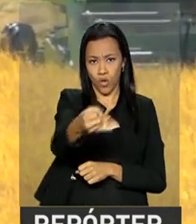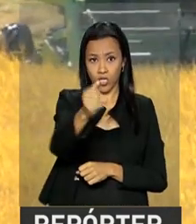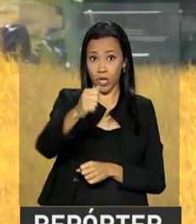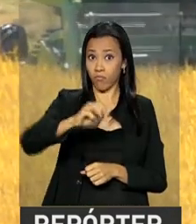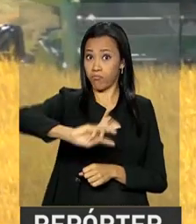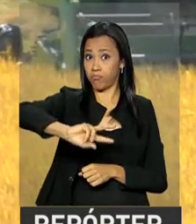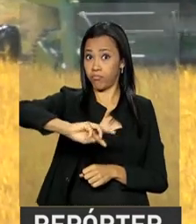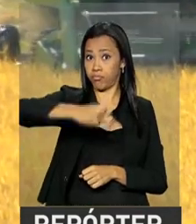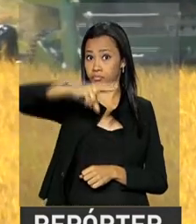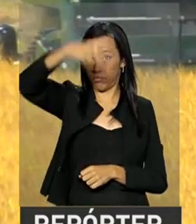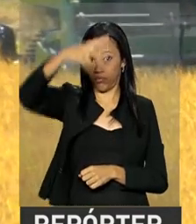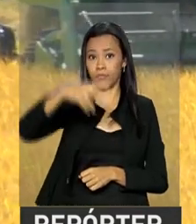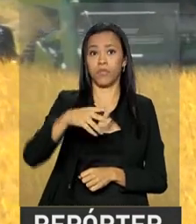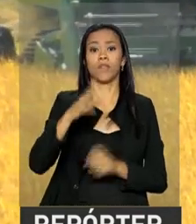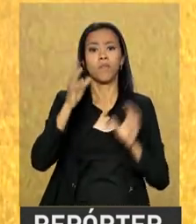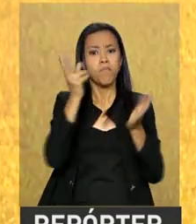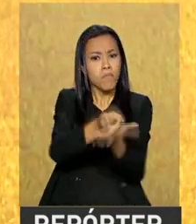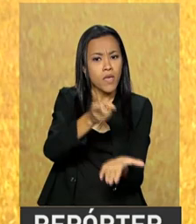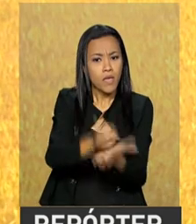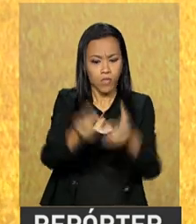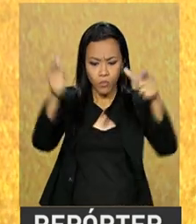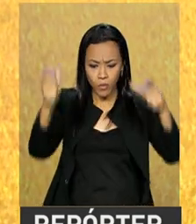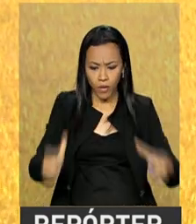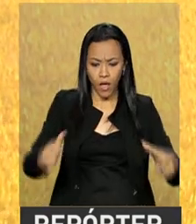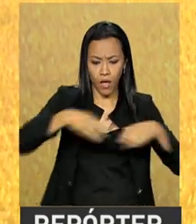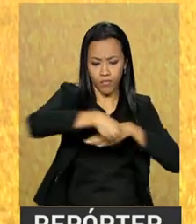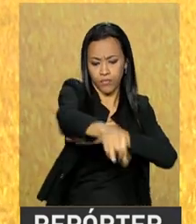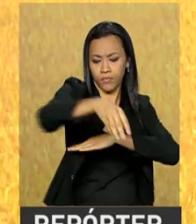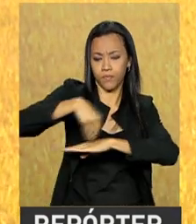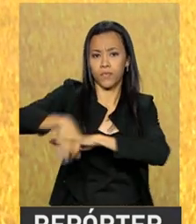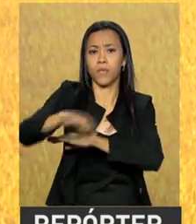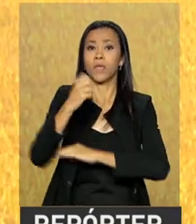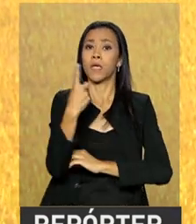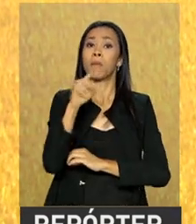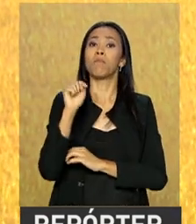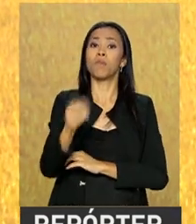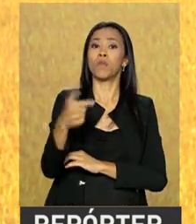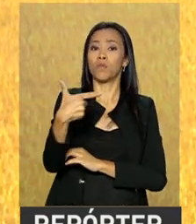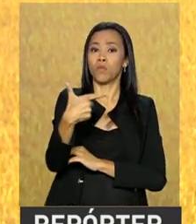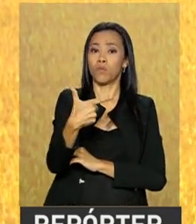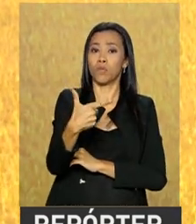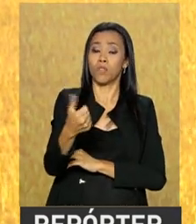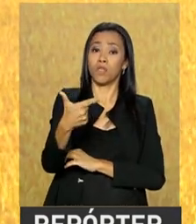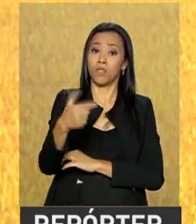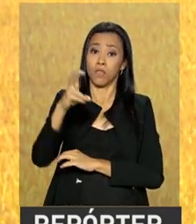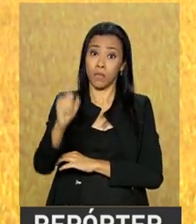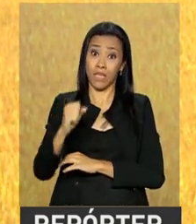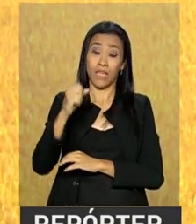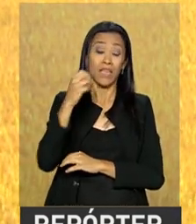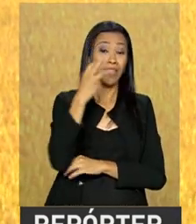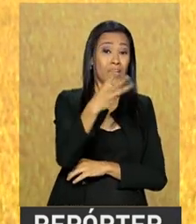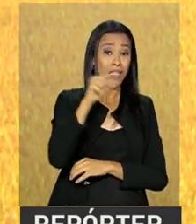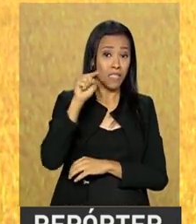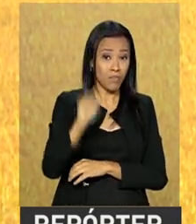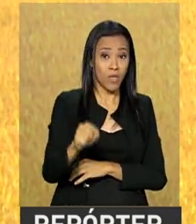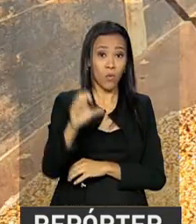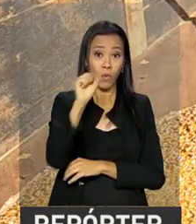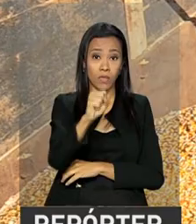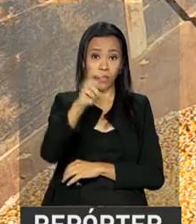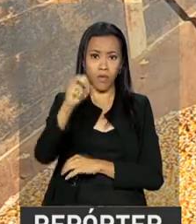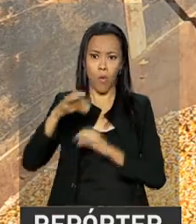isso considerando a mesma área plantada passou de 1250 para 3830 kg por